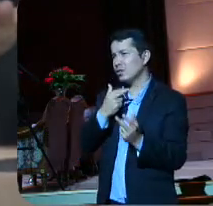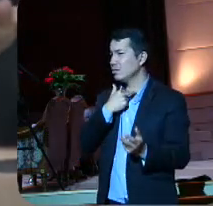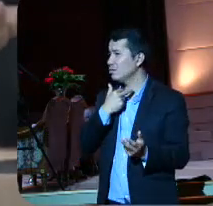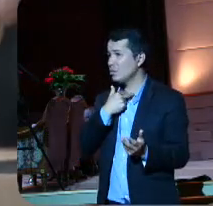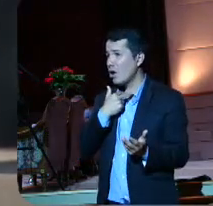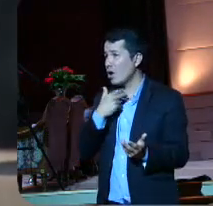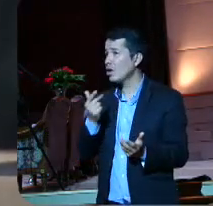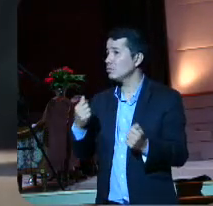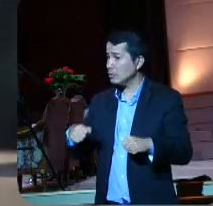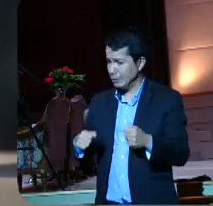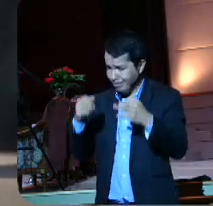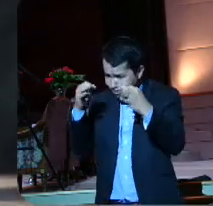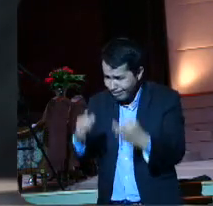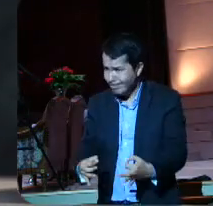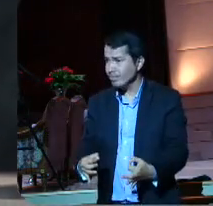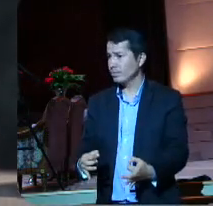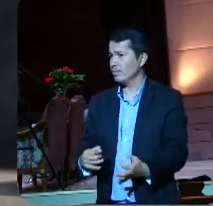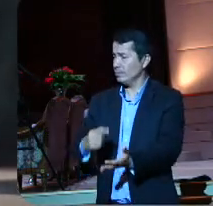flutuando do nada.